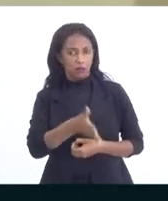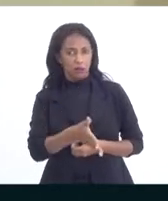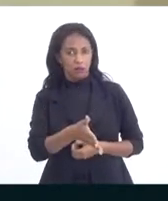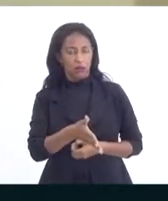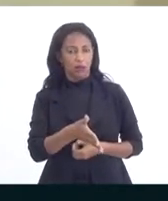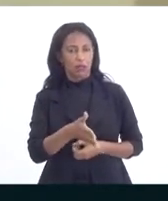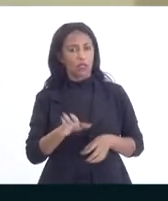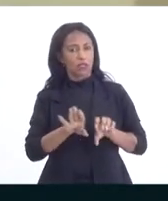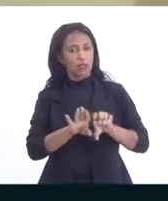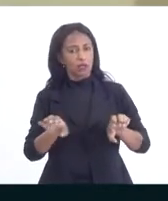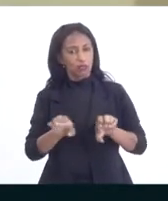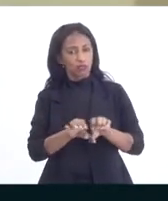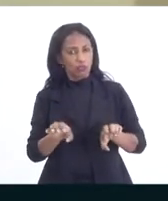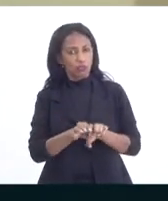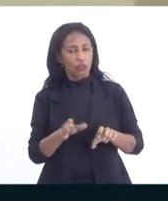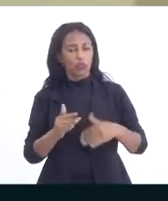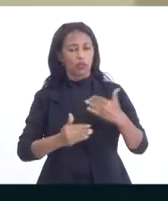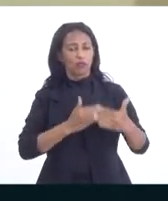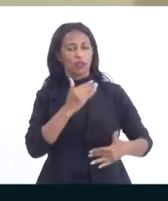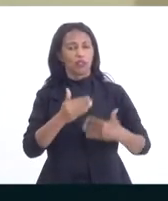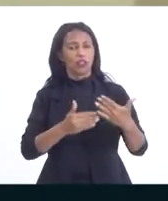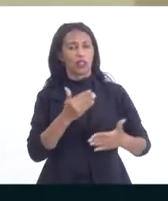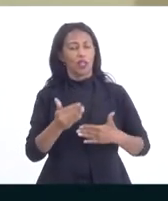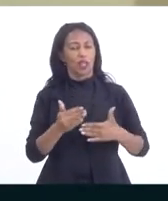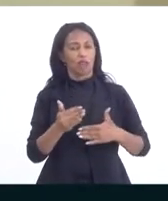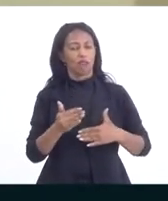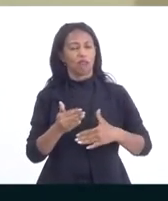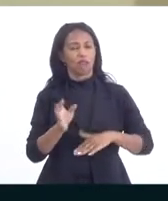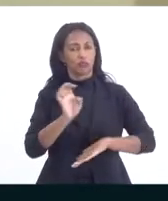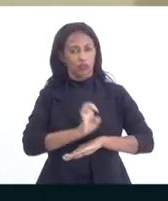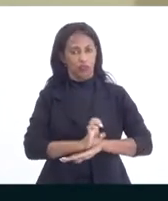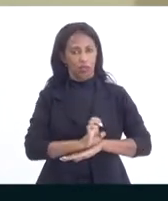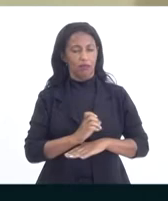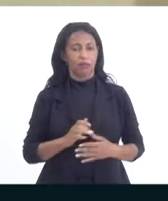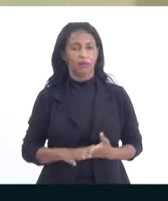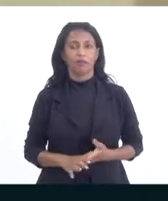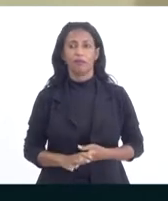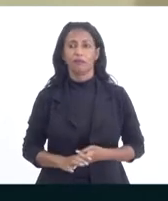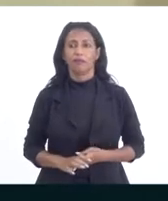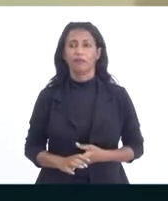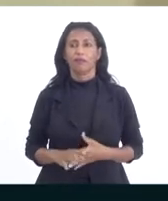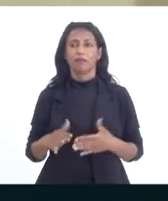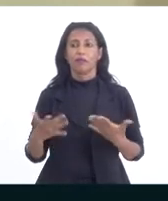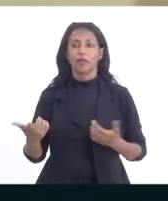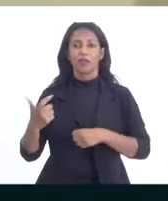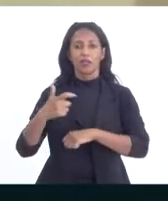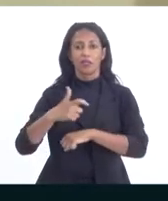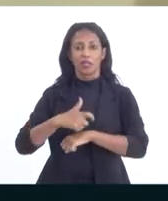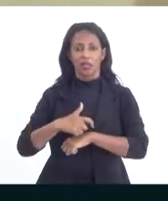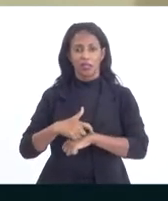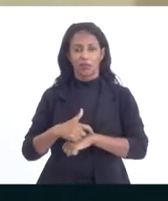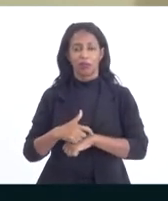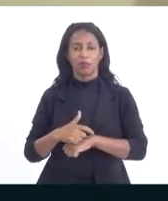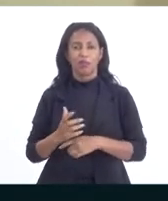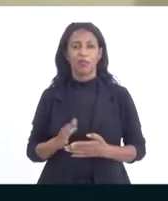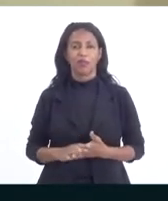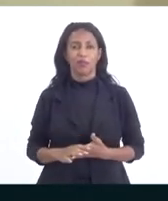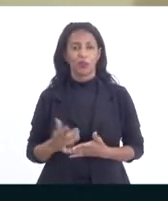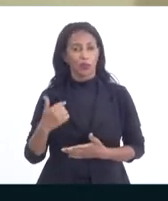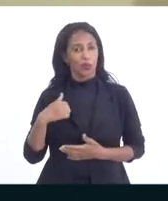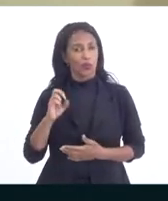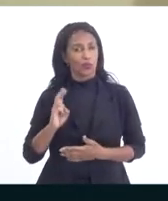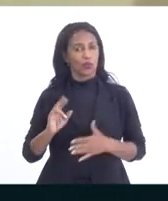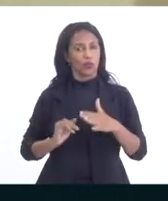dessa infraestrutura que vai gerar desenvolvimento do Estado. Então, eu aqui nesse momento falo, né, como reitor do Instituto Federal do